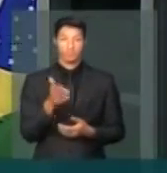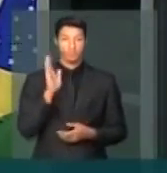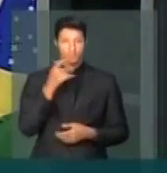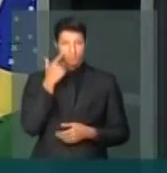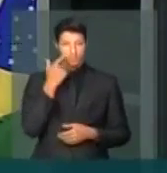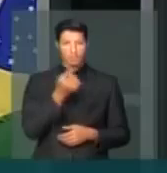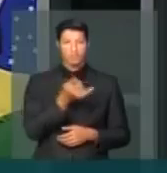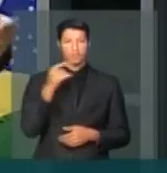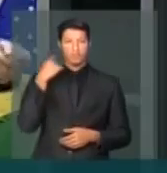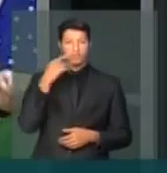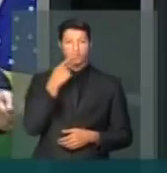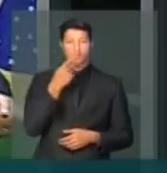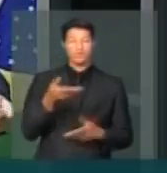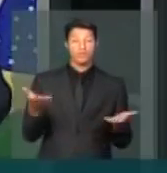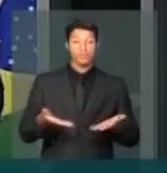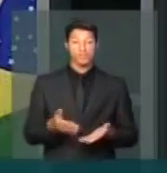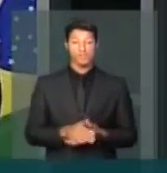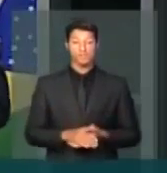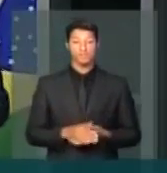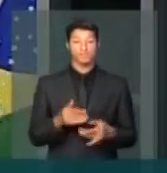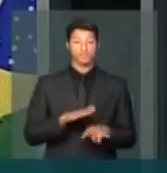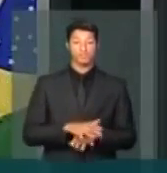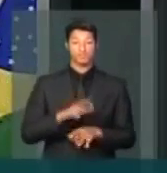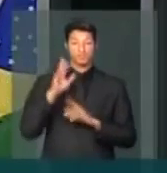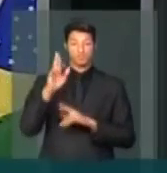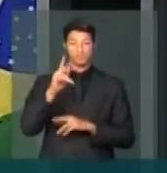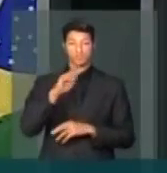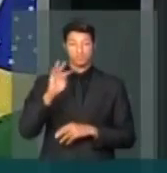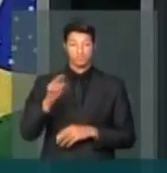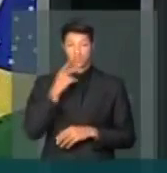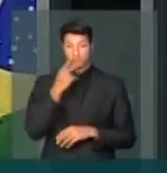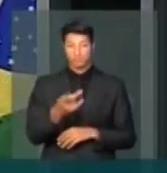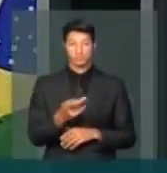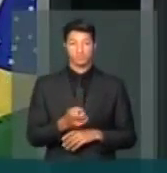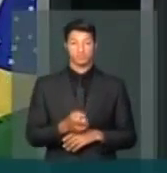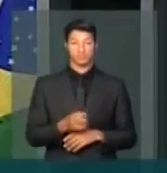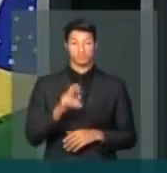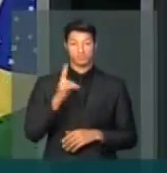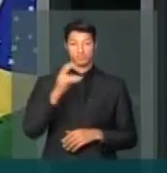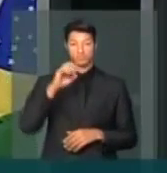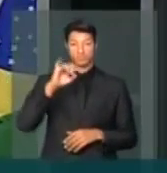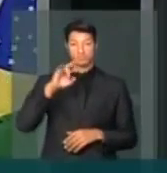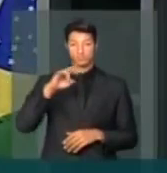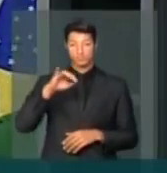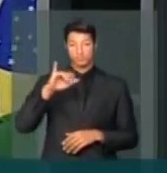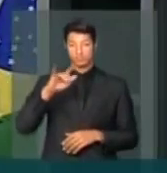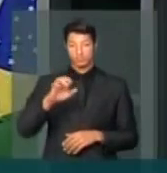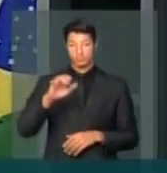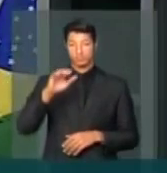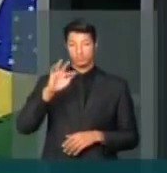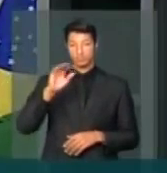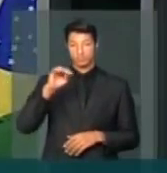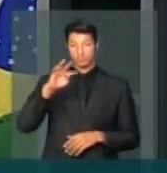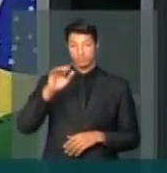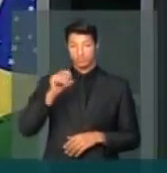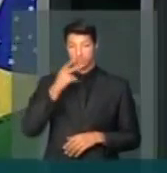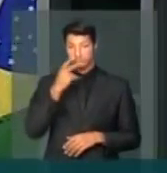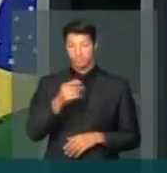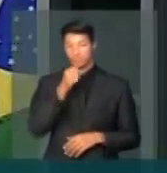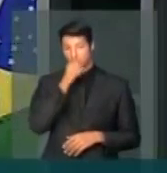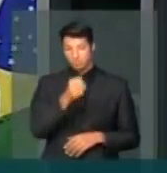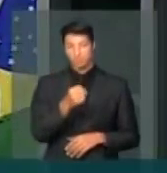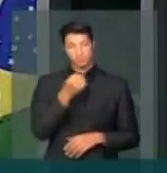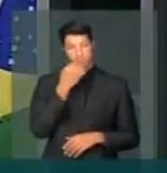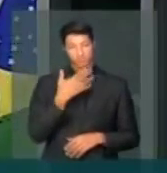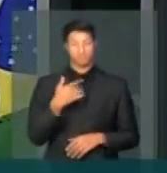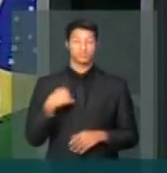já viu quantos parlamentares falaram aqui hoje? Inclusive o líder do PT, do governo, o Henrique Fontana, que acabou de fazer um excelente